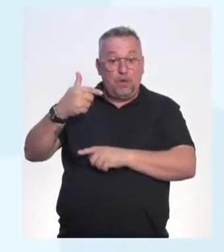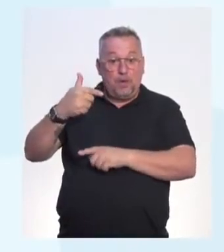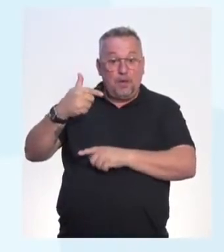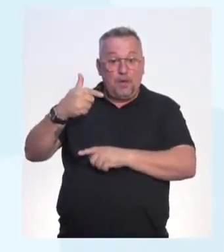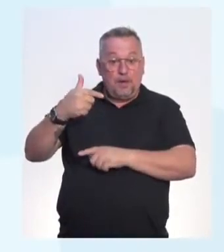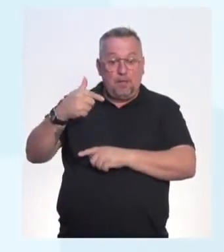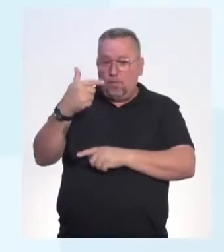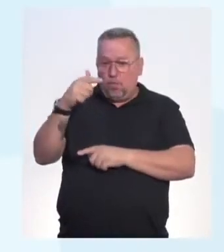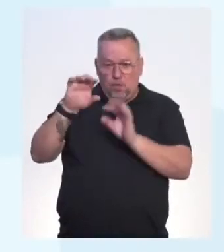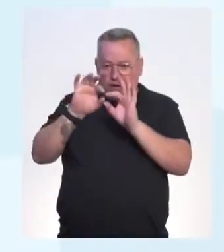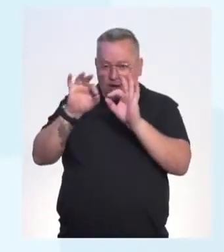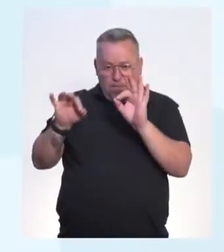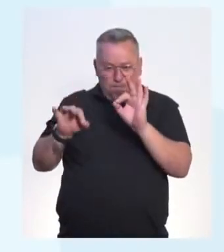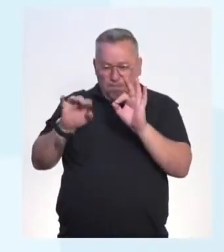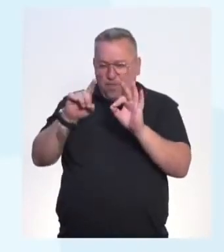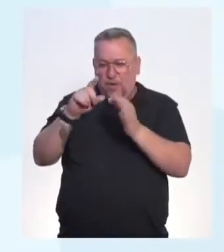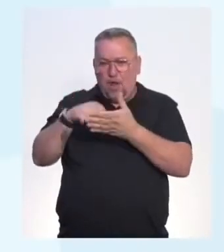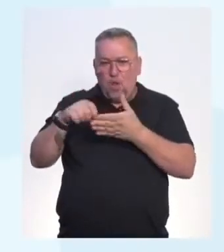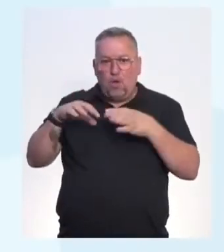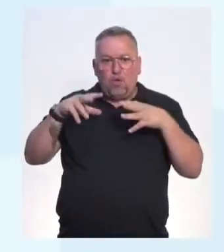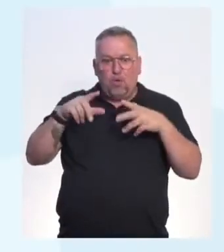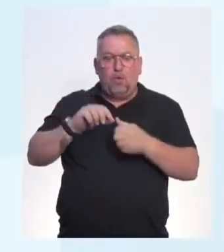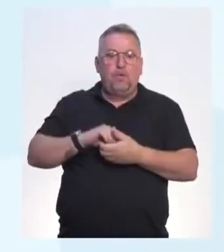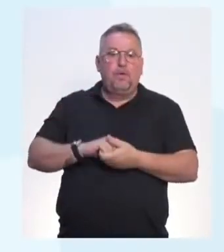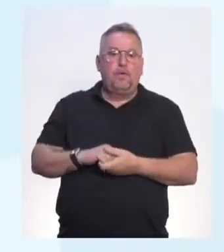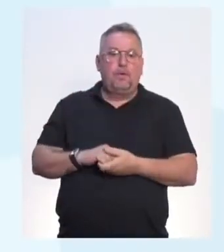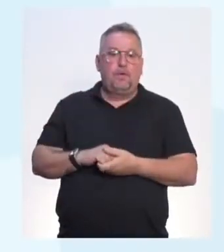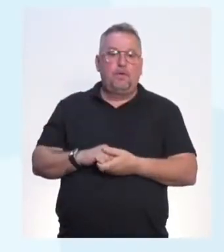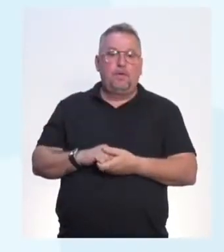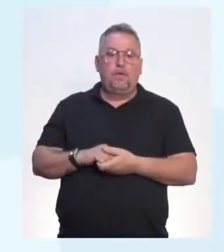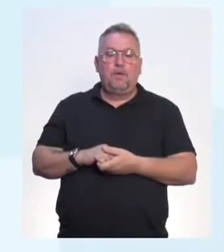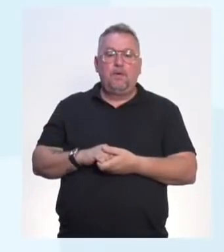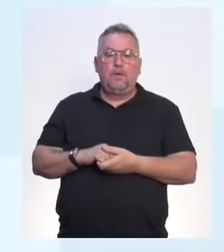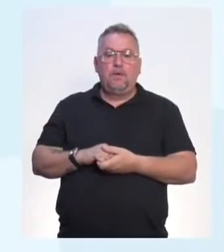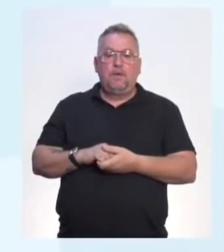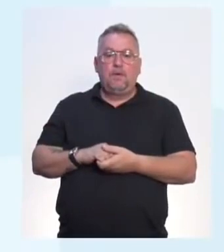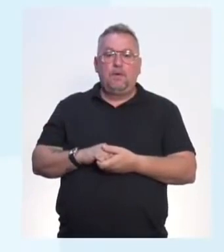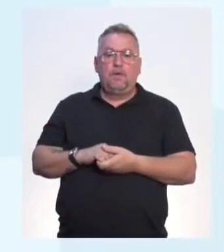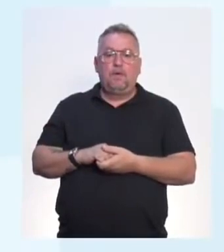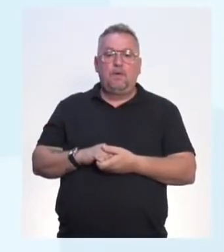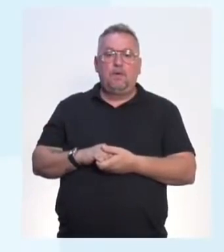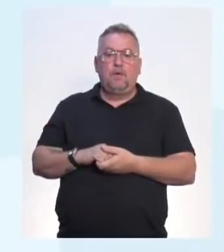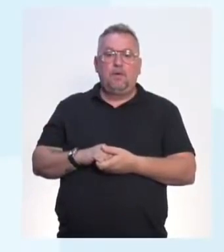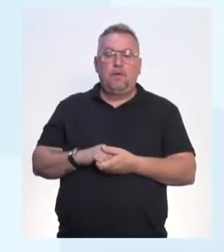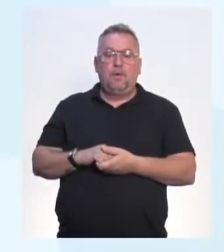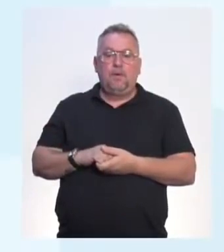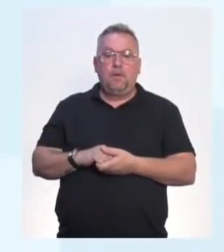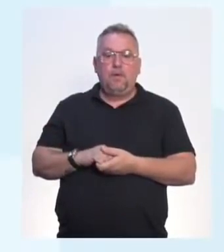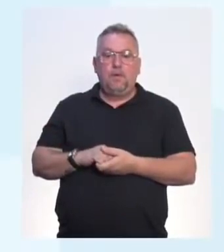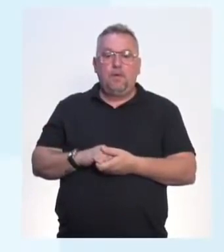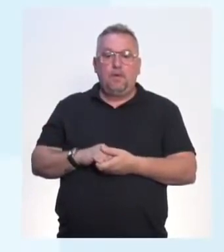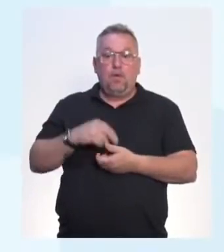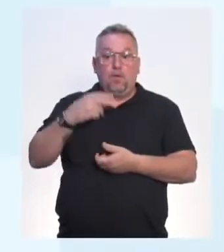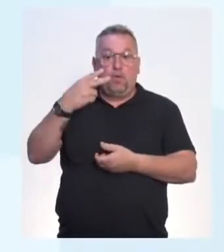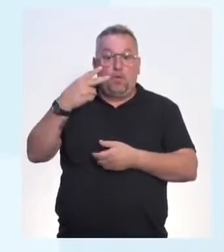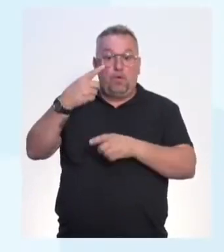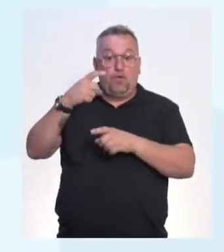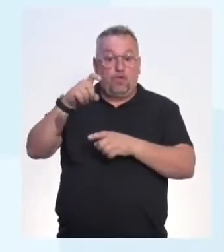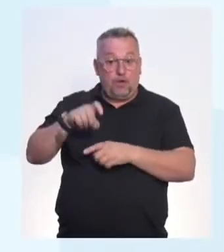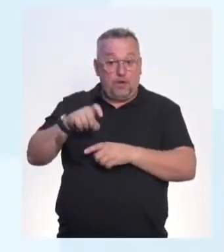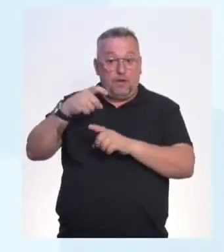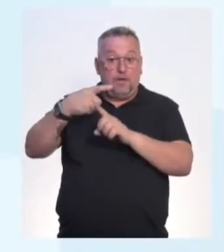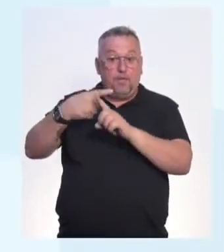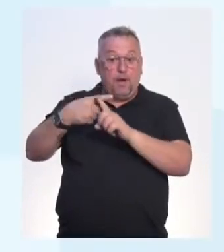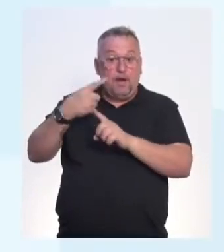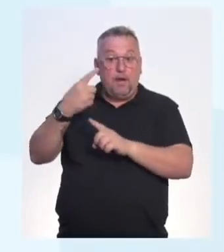ordem correta, tá? Contanto que você anote todos, é isso que interessa. E o último lado do triângulo? 2x mais